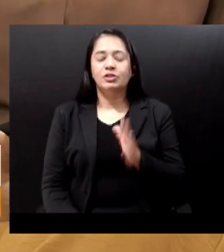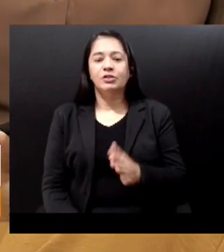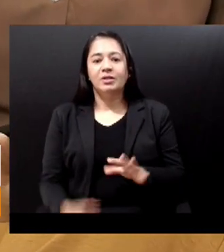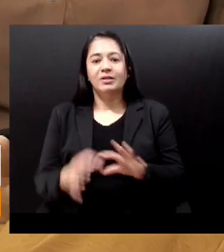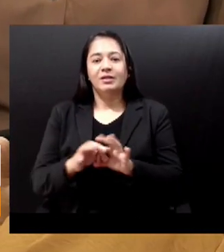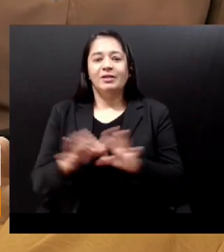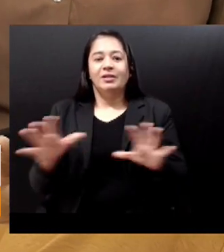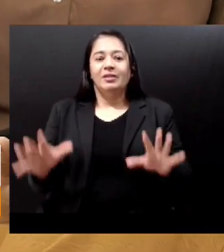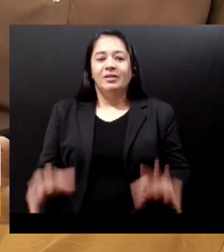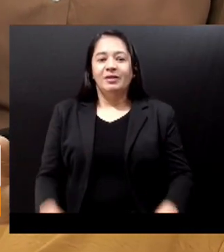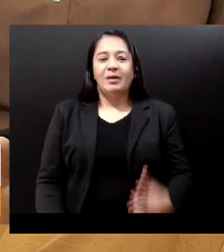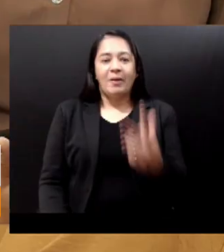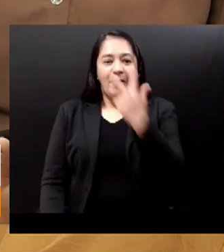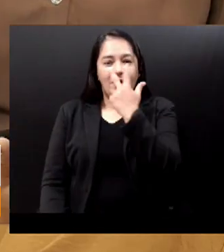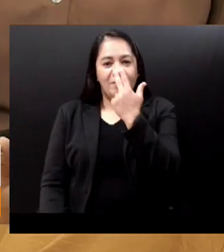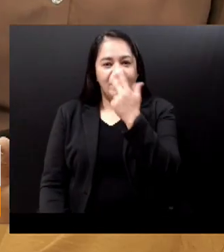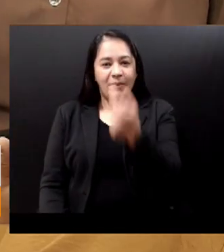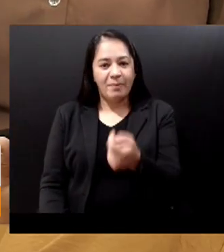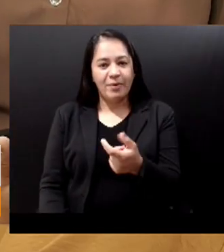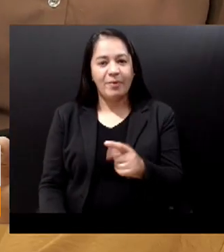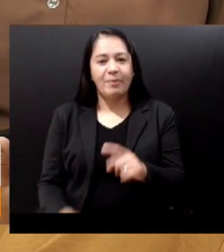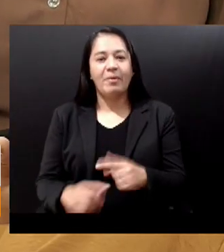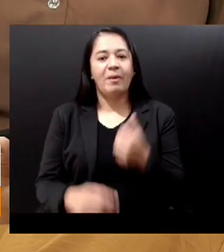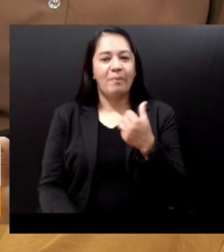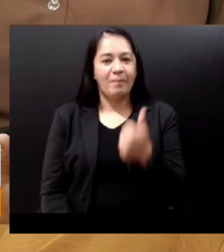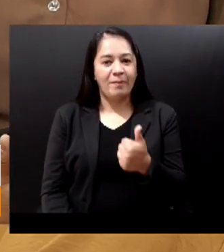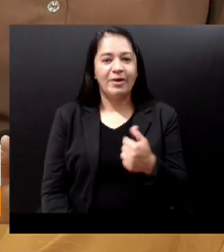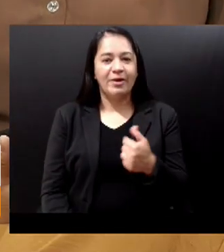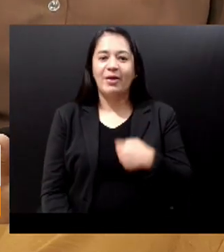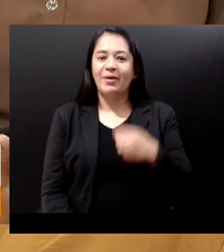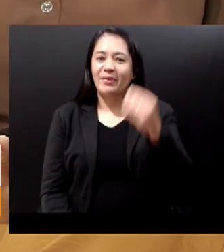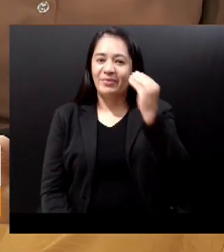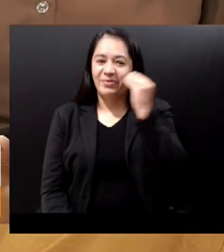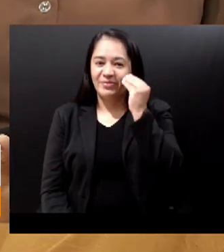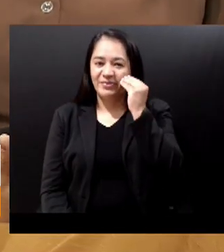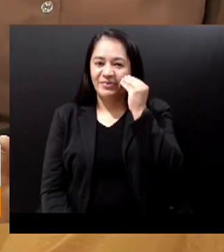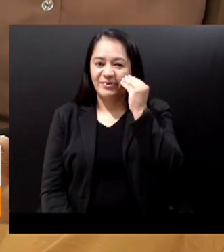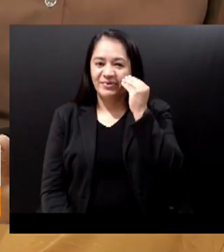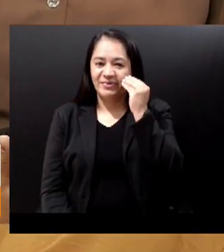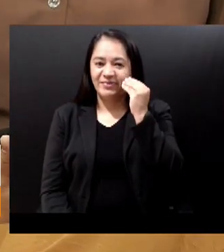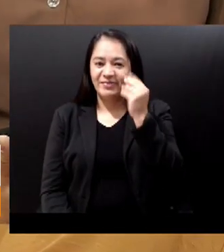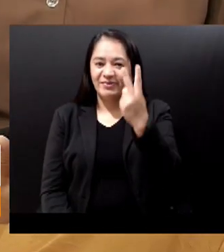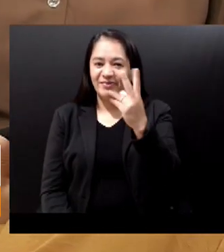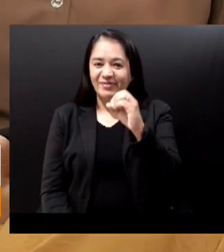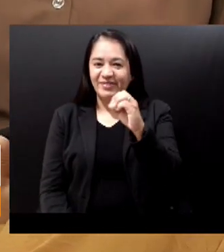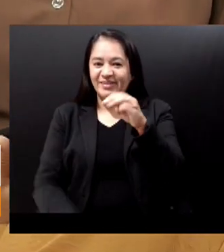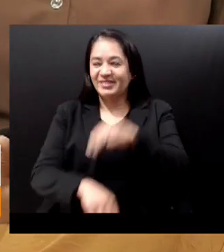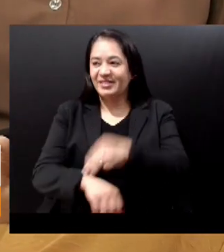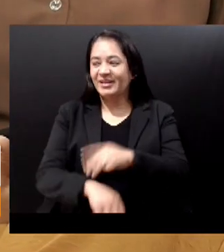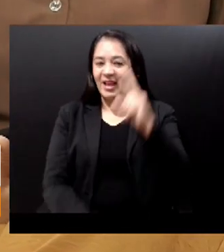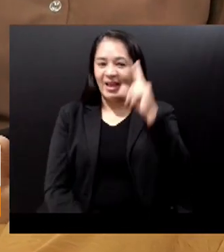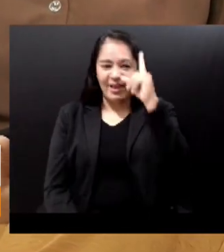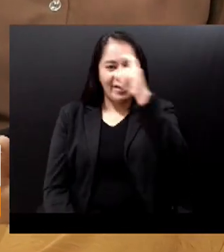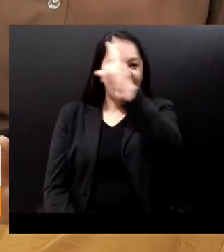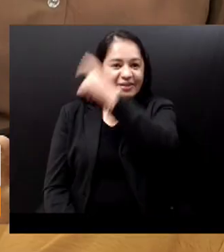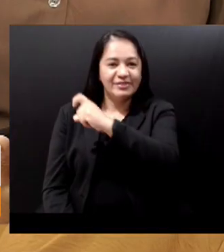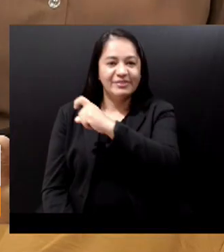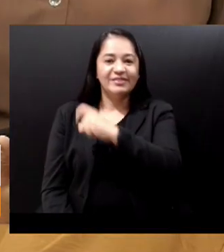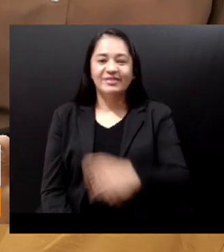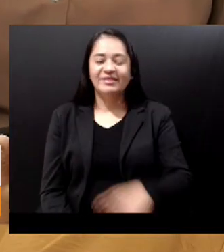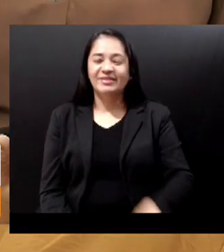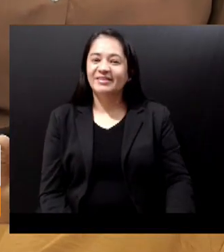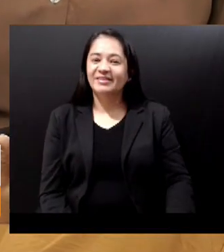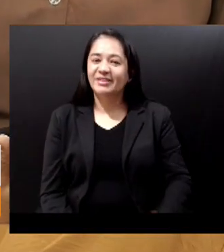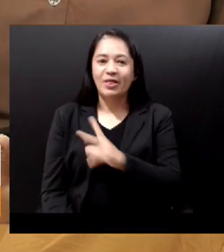parece pouco, Vai mas é nessa, bastante. eu tentei, eu consegui ficar 20 É minutos. difícil, é uma modalidade difícil. Gente, mas é muito